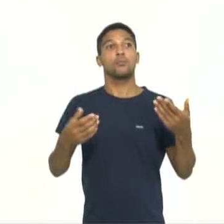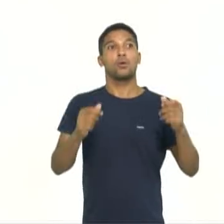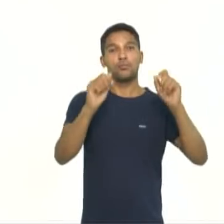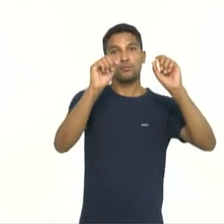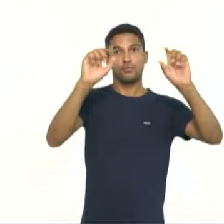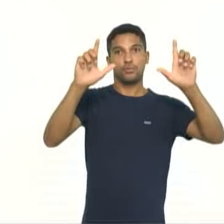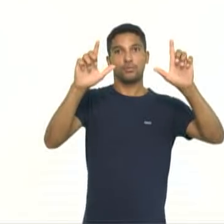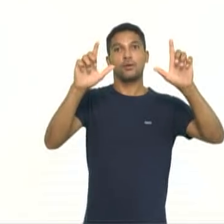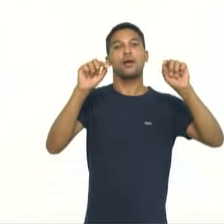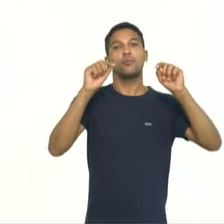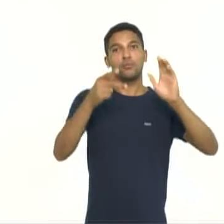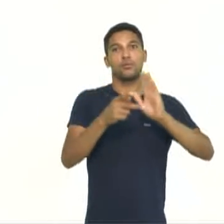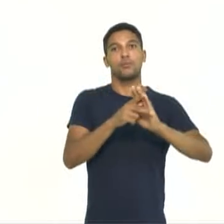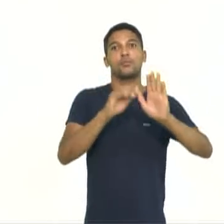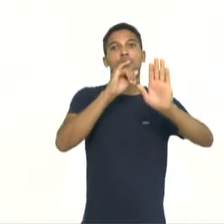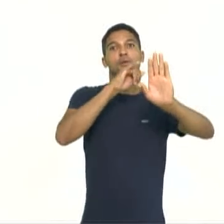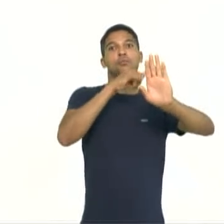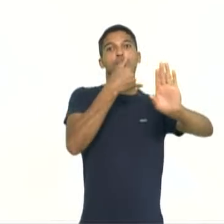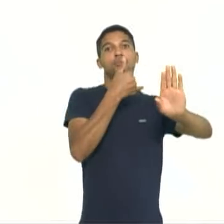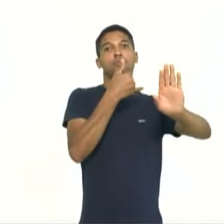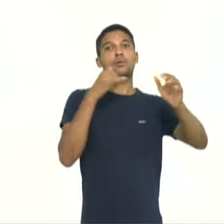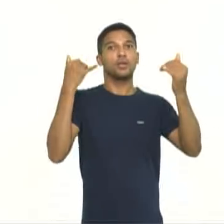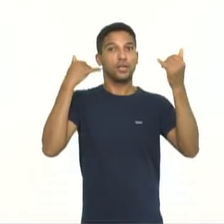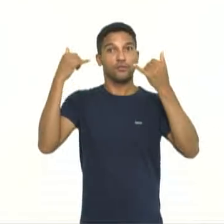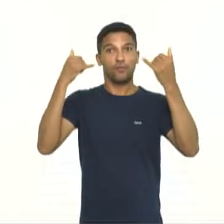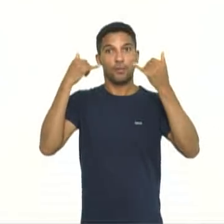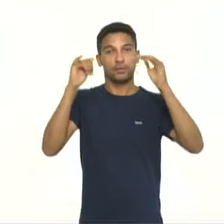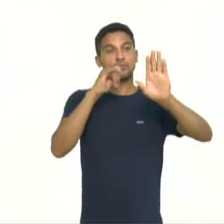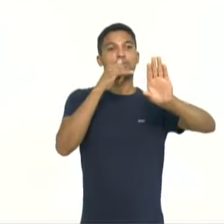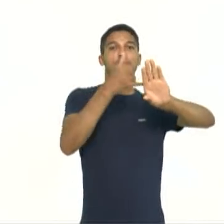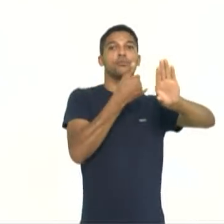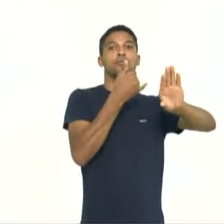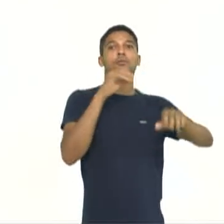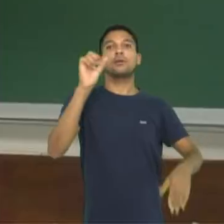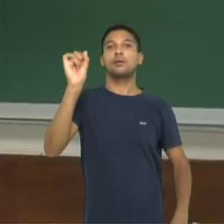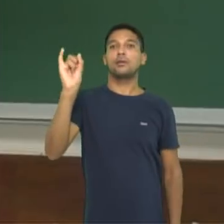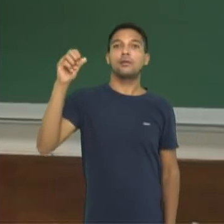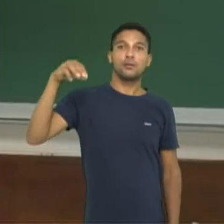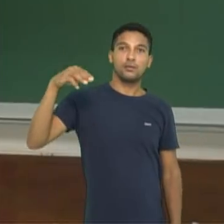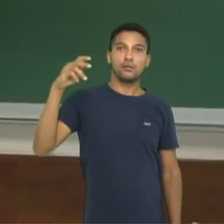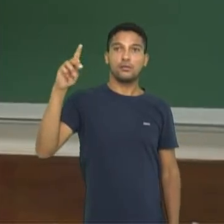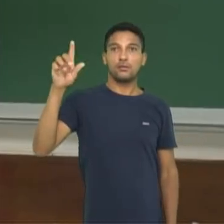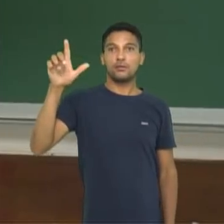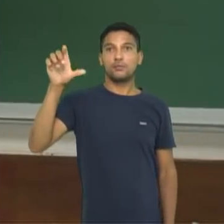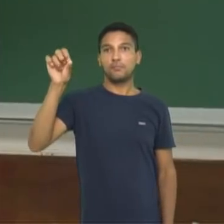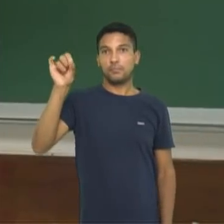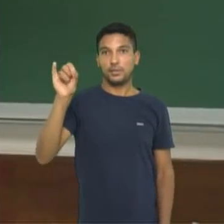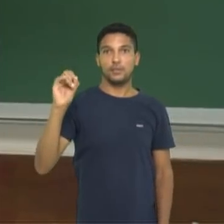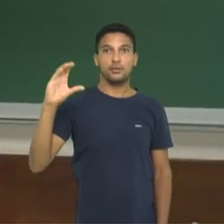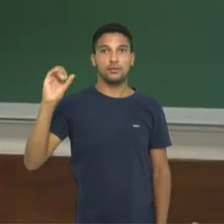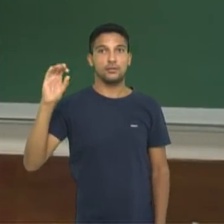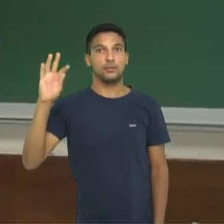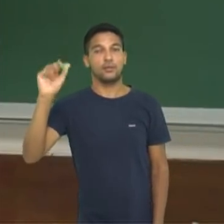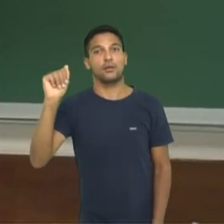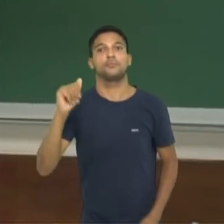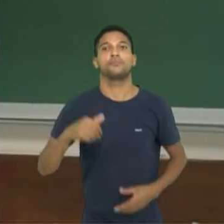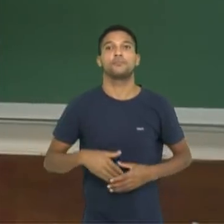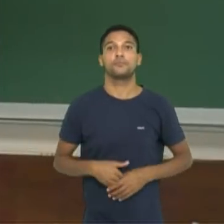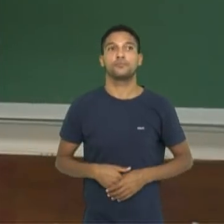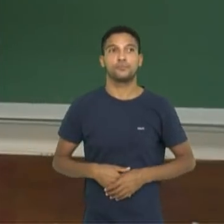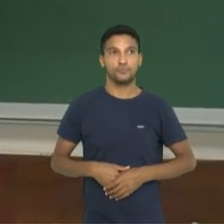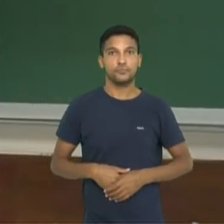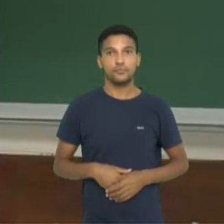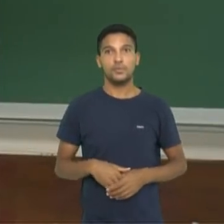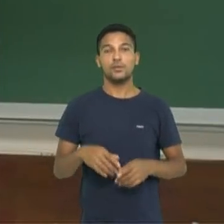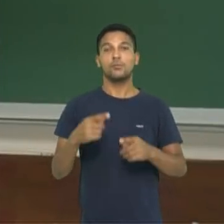Exílio é retomado na tirinha, provocando a intertextualidade, né? Só que só vai saber que há intertextualidade se o leitor